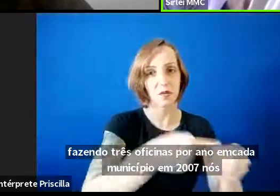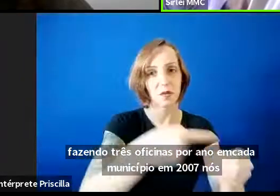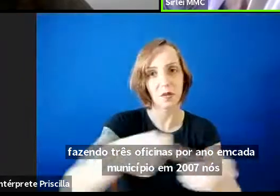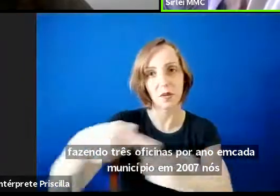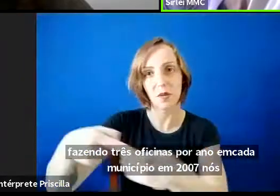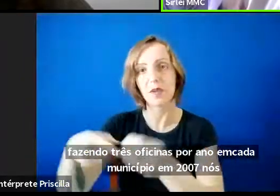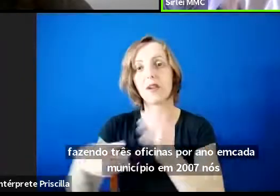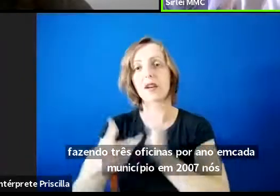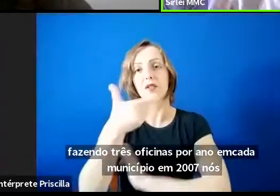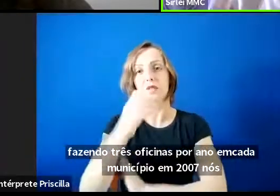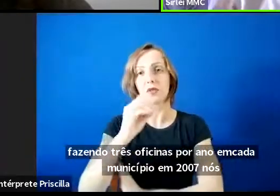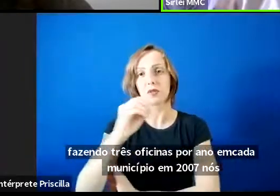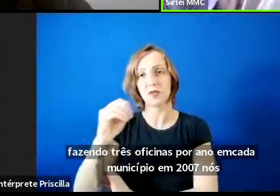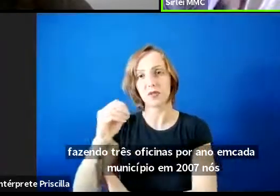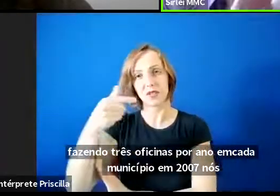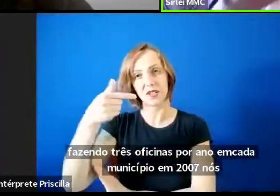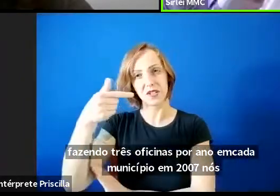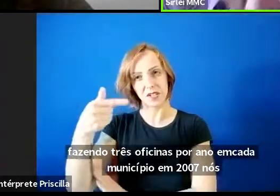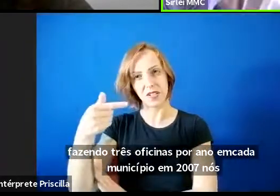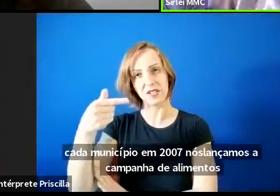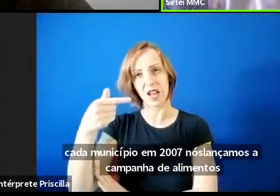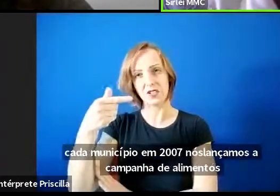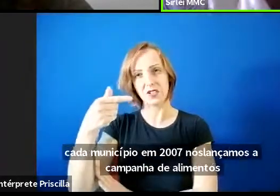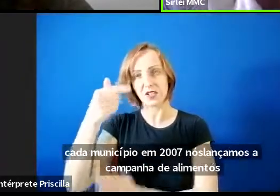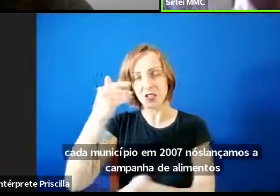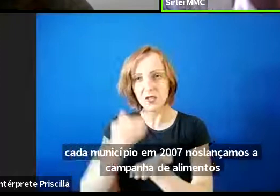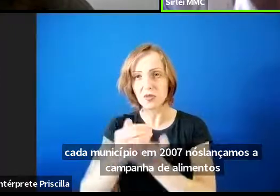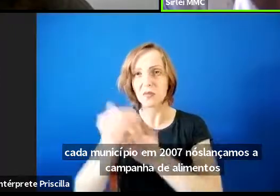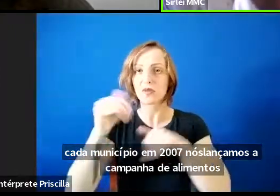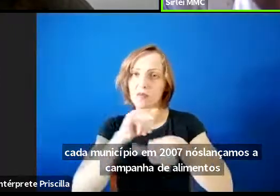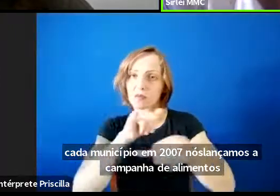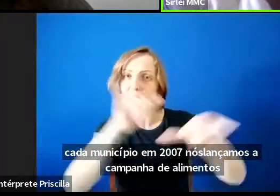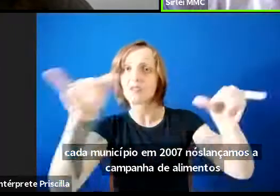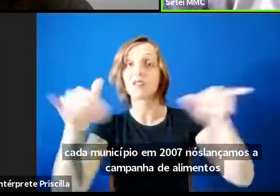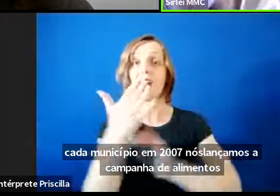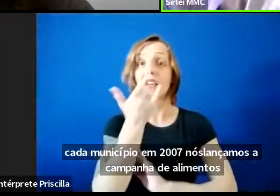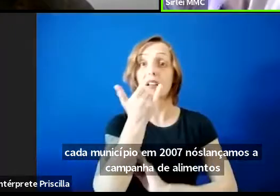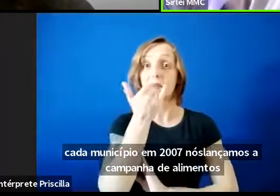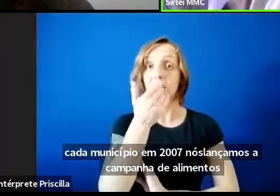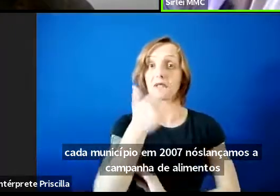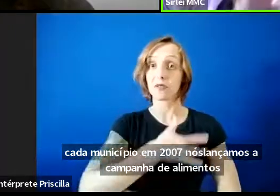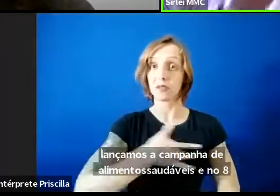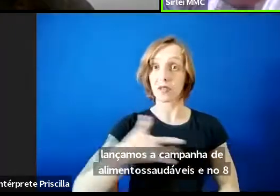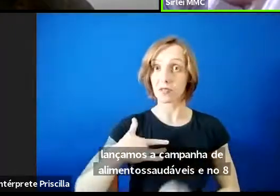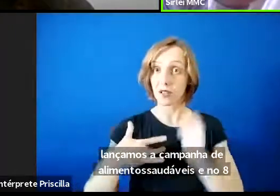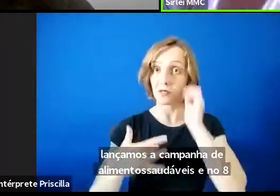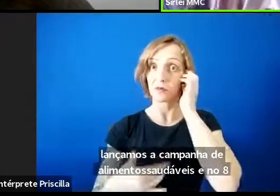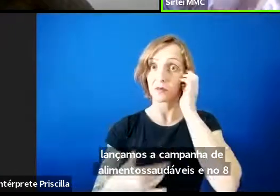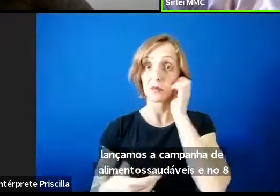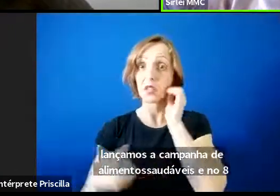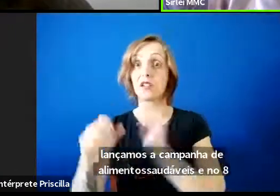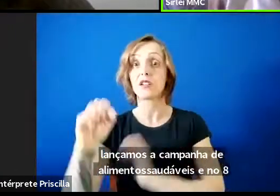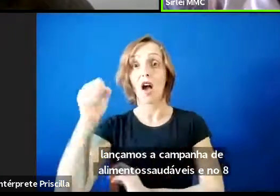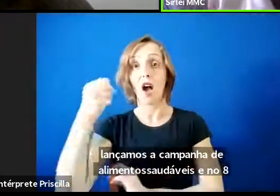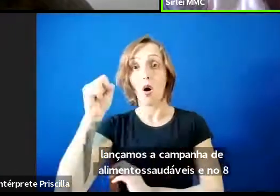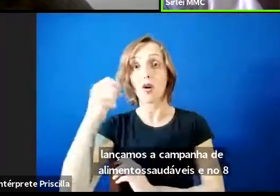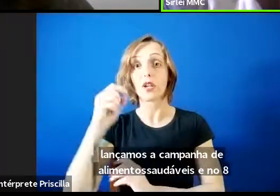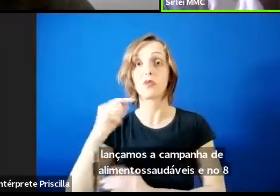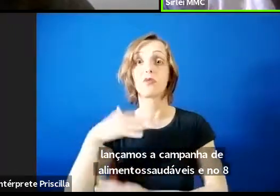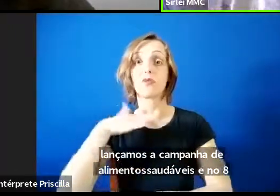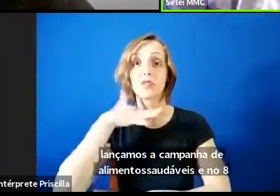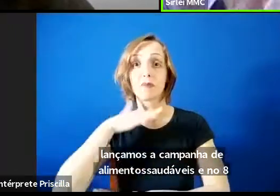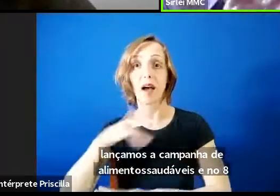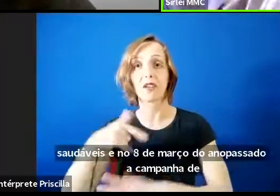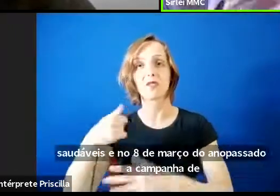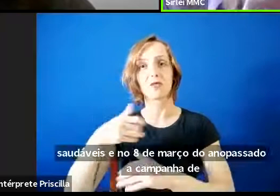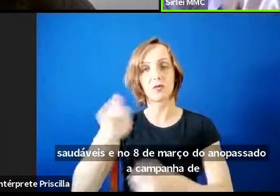de alimentos saudáveis e no 8 de março do ano passado, a campanha de sementes da